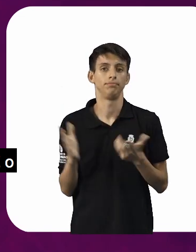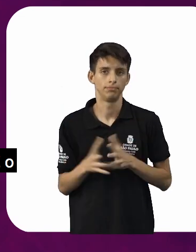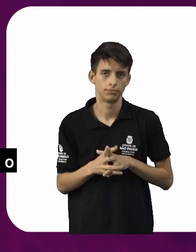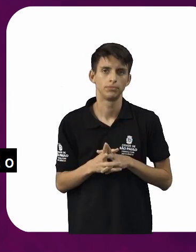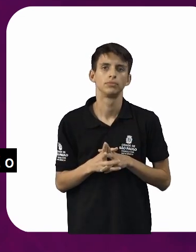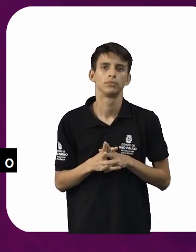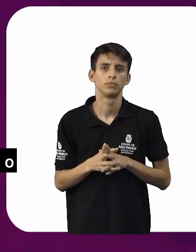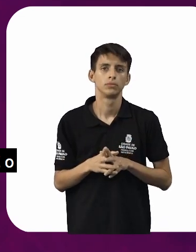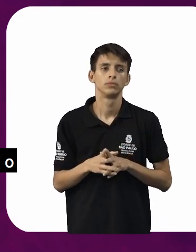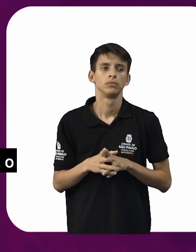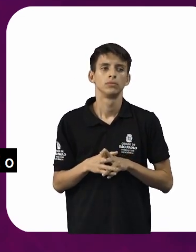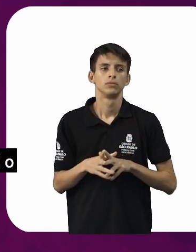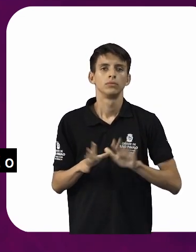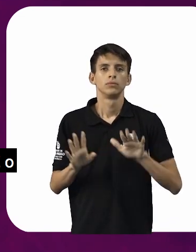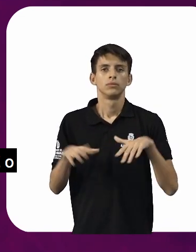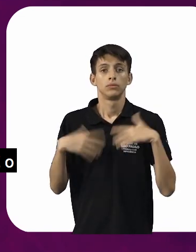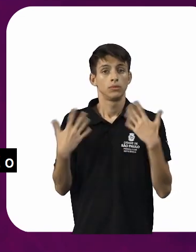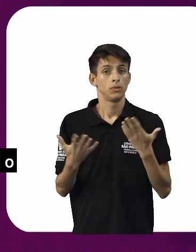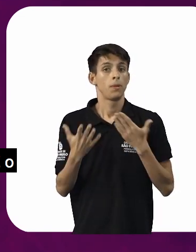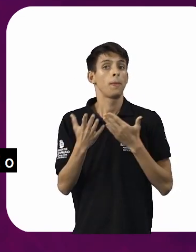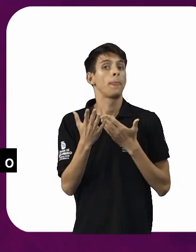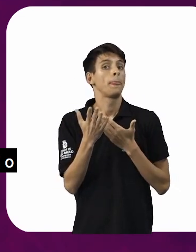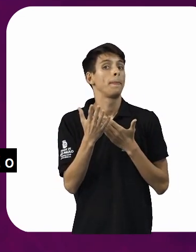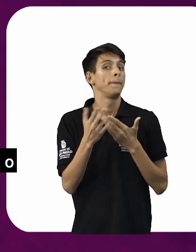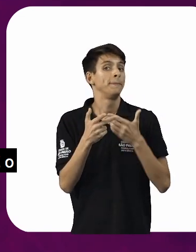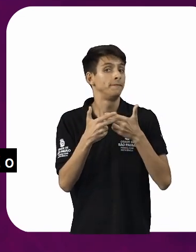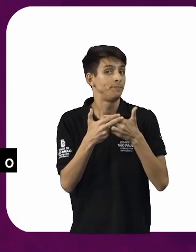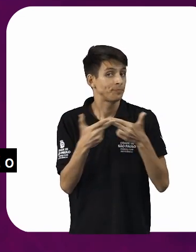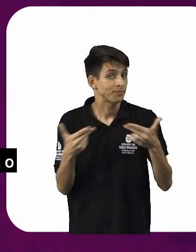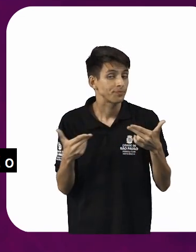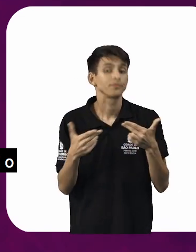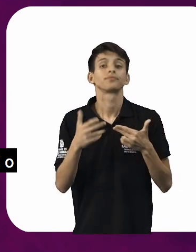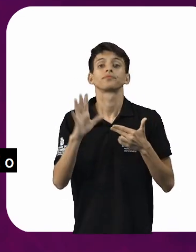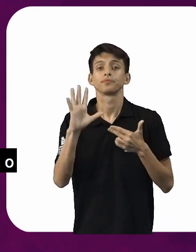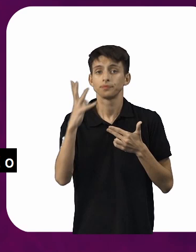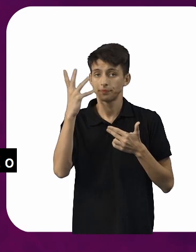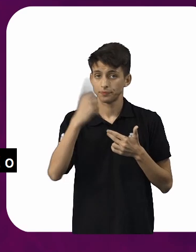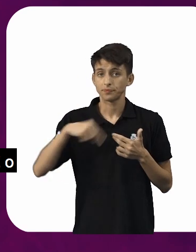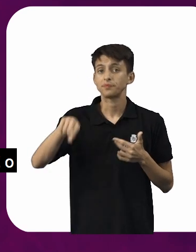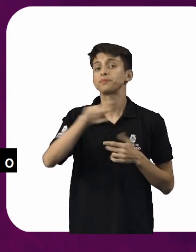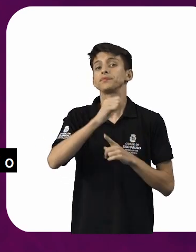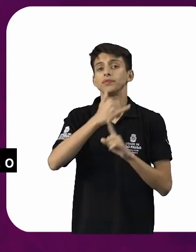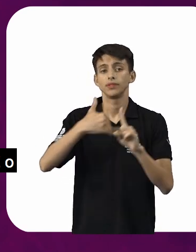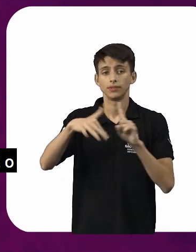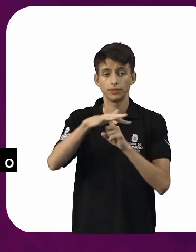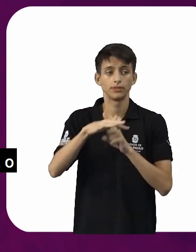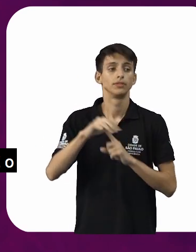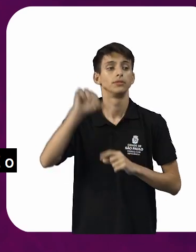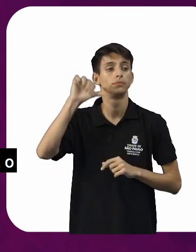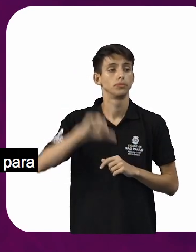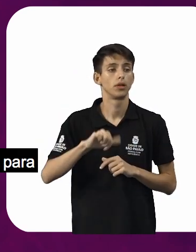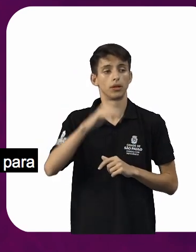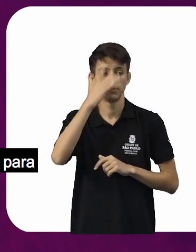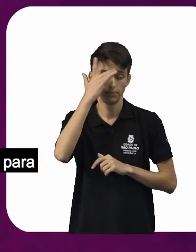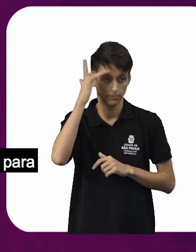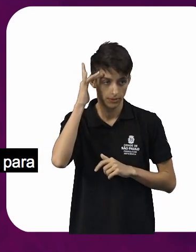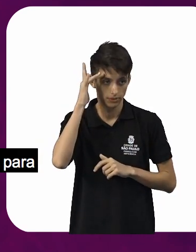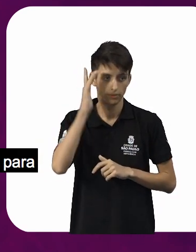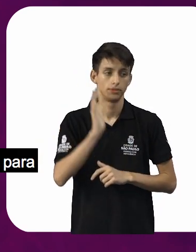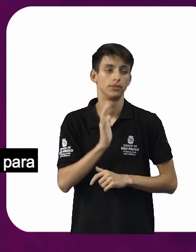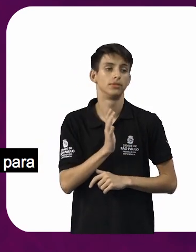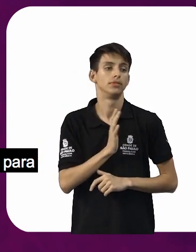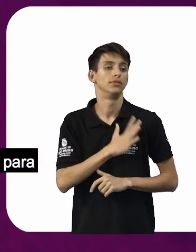Então, são coisas que ainda acontecem. E o pior de tudo é que a pessoa que é